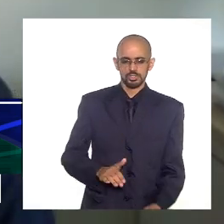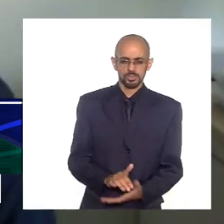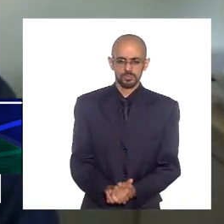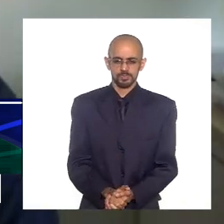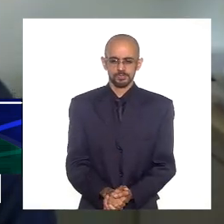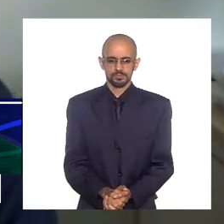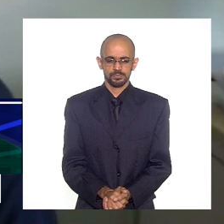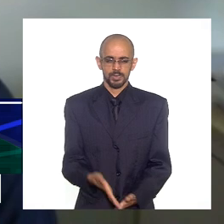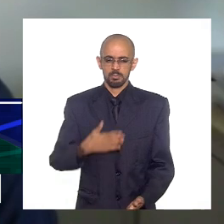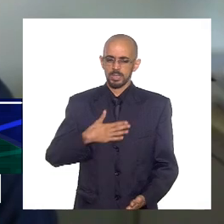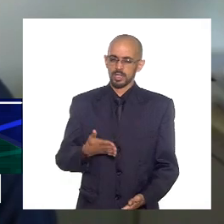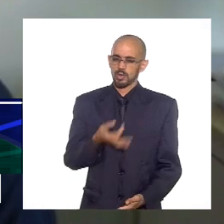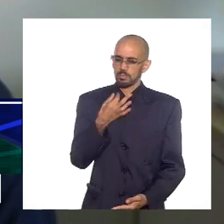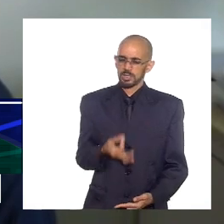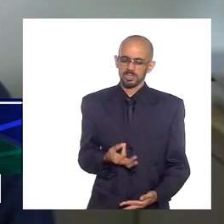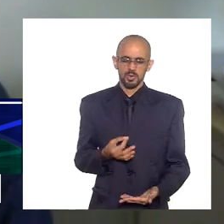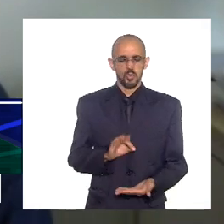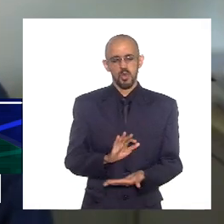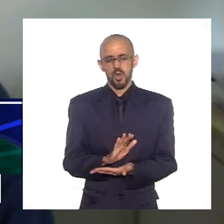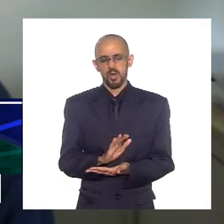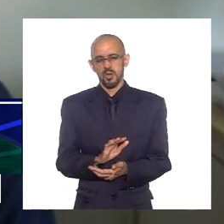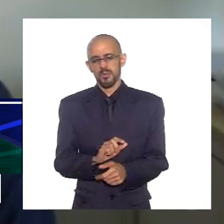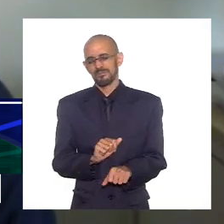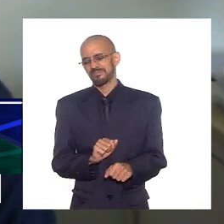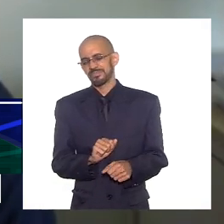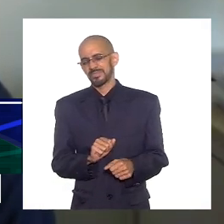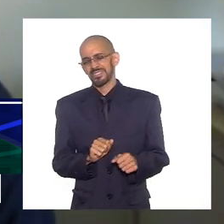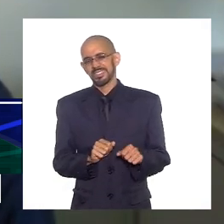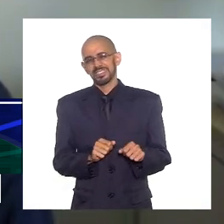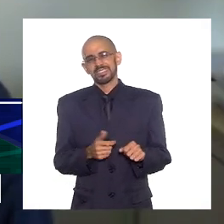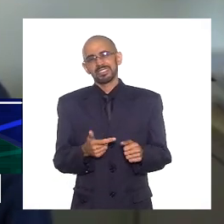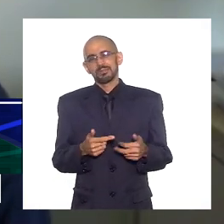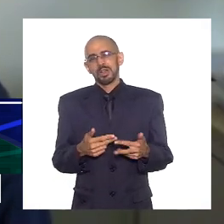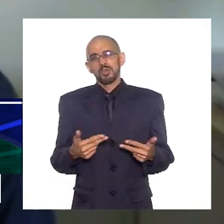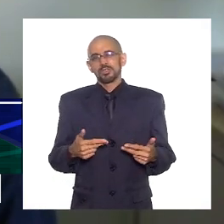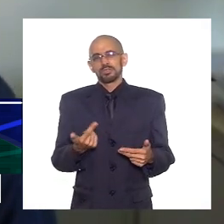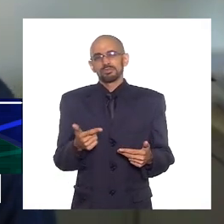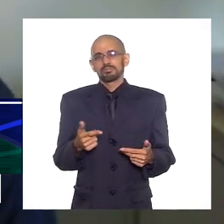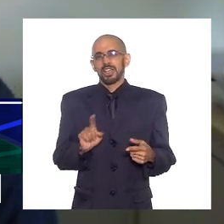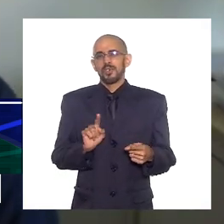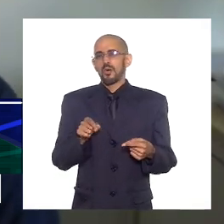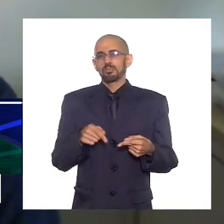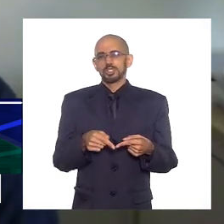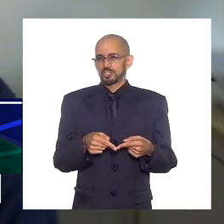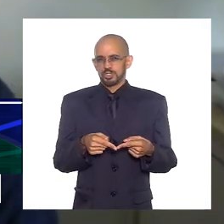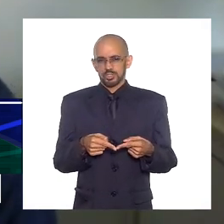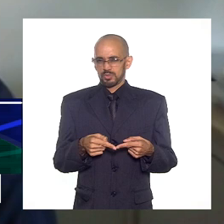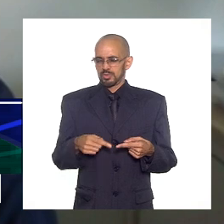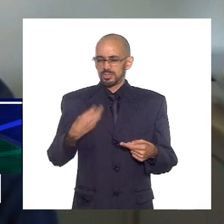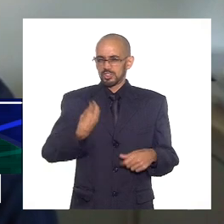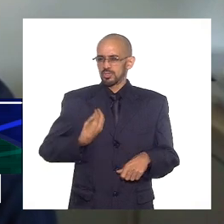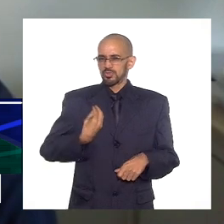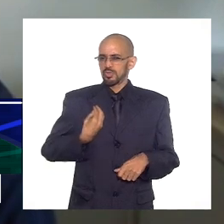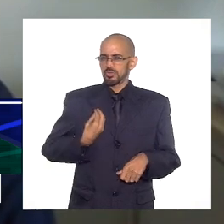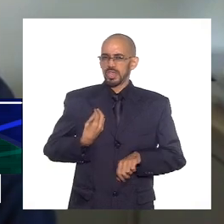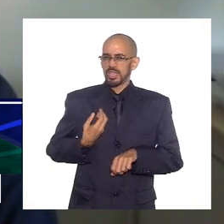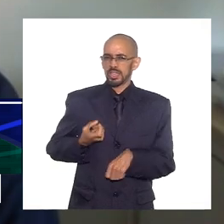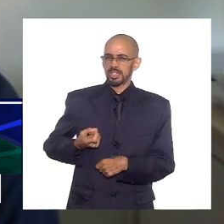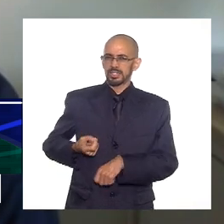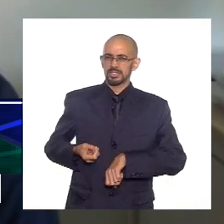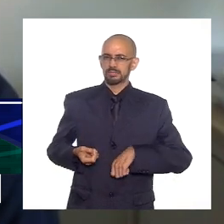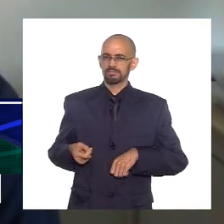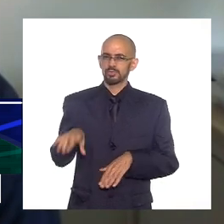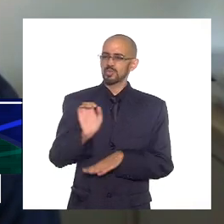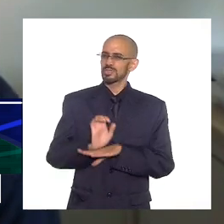Eu acho alguma coisa assim fora de propósito, como nós vivemos num Estado